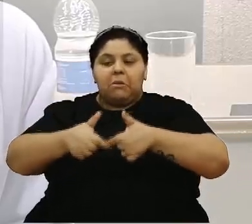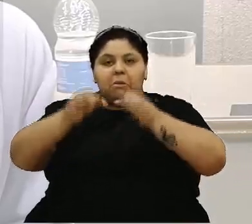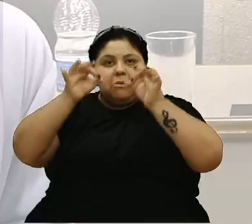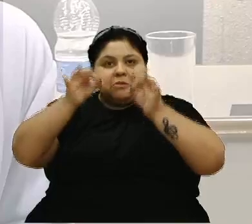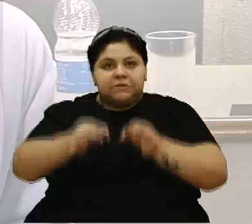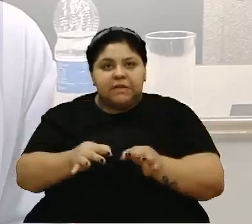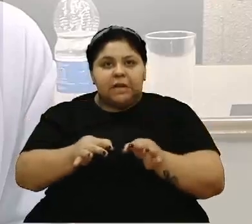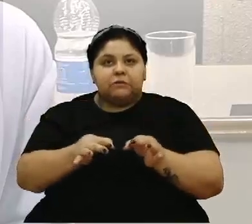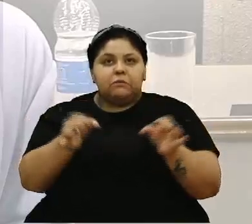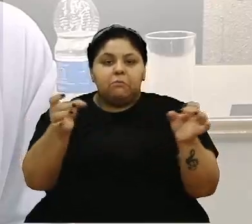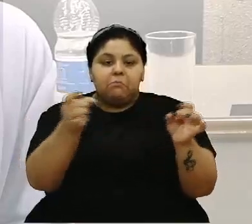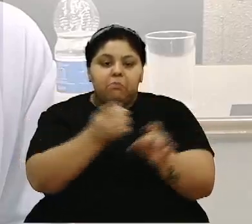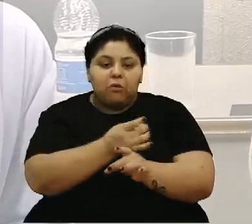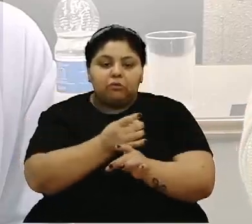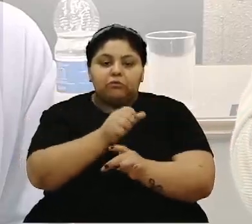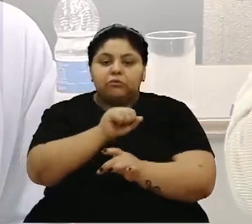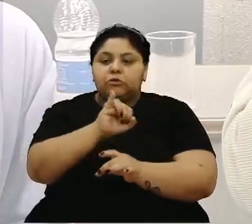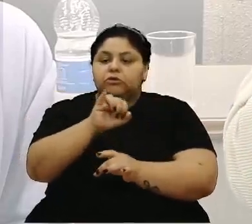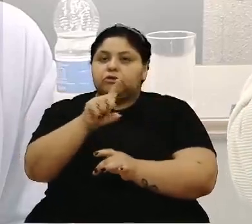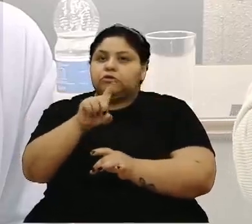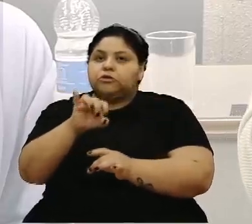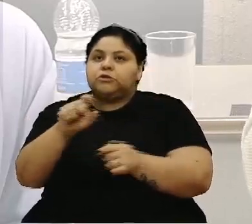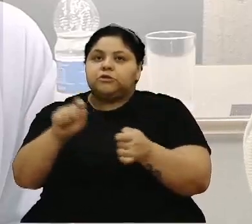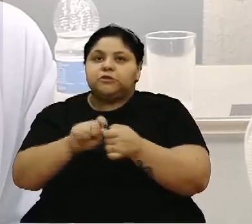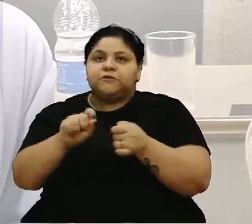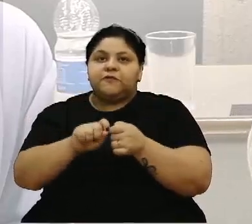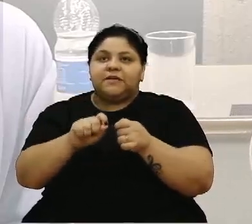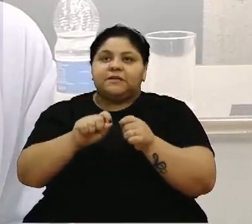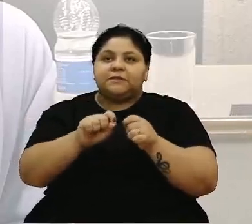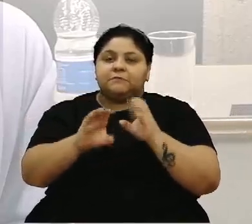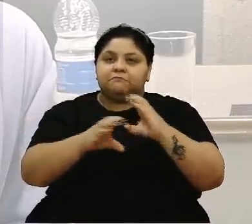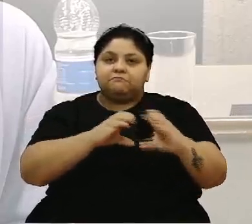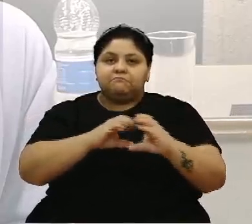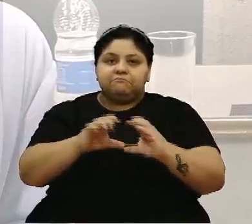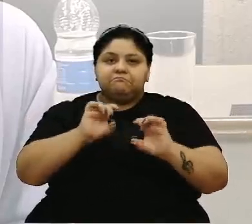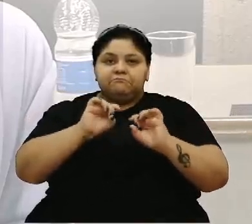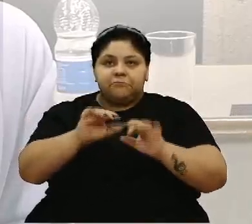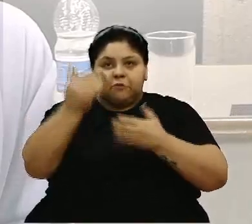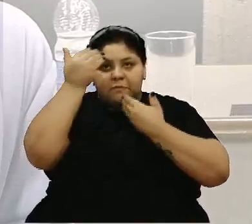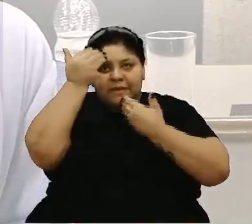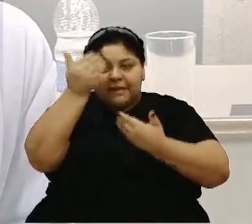prestativo que o Cid faz para a nossa comunidade. Era isso, meu muito obrigado.